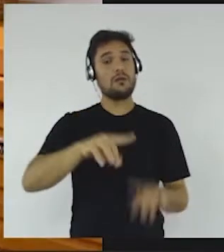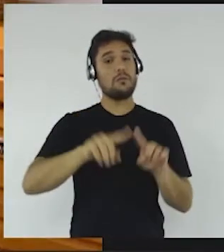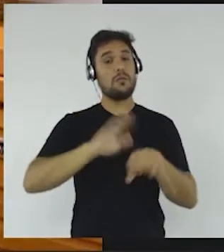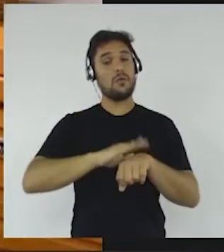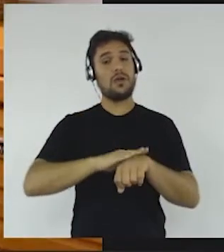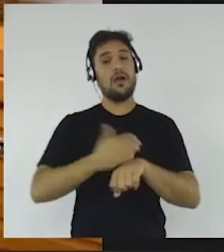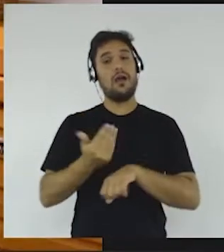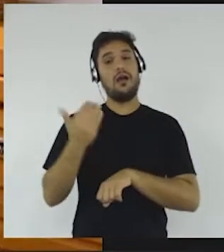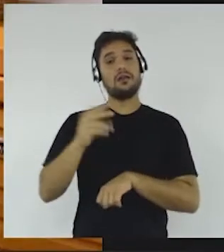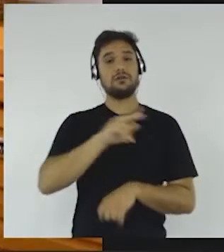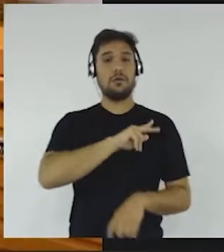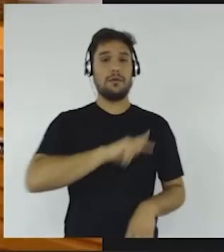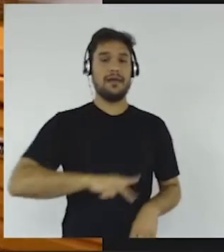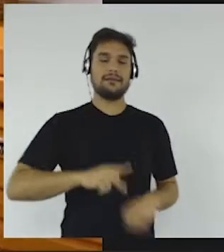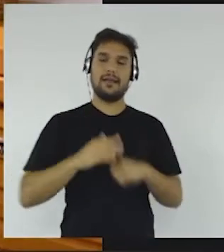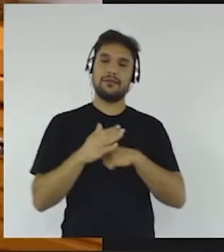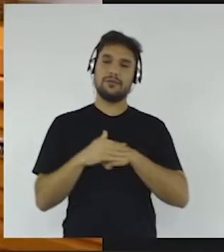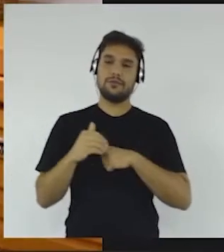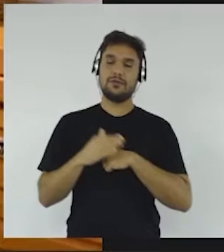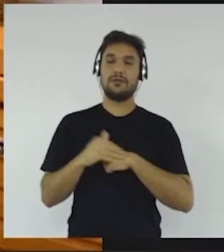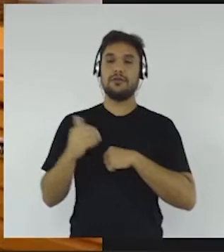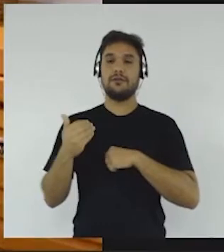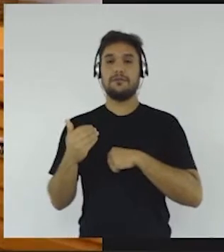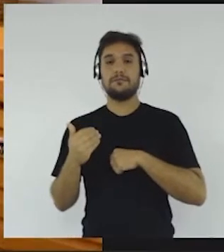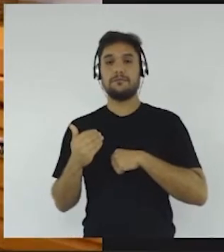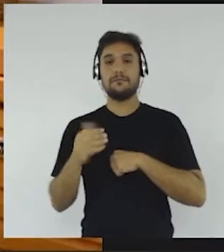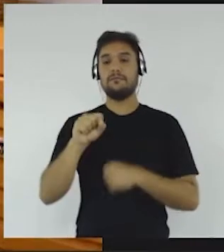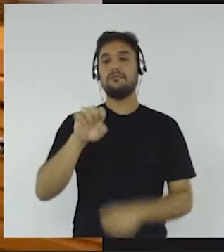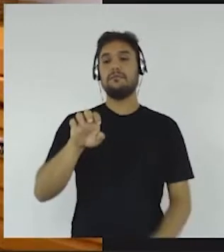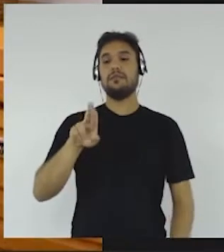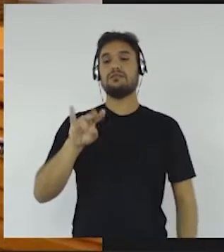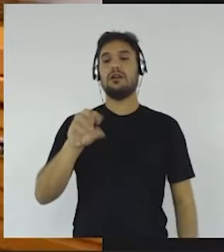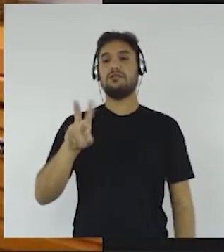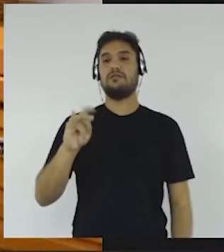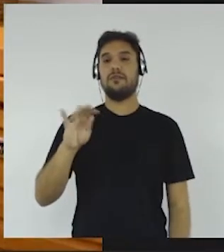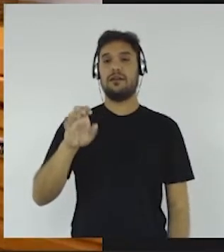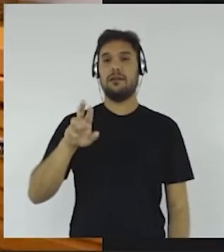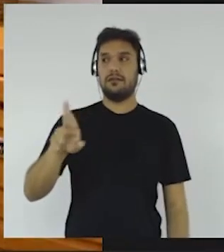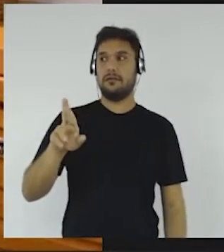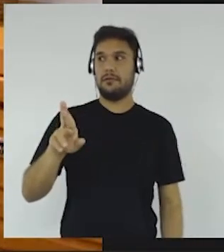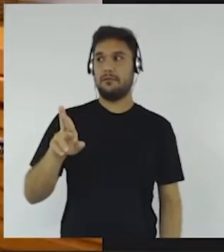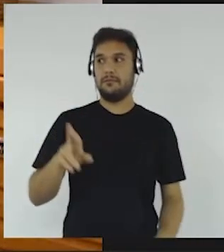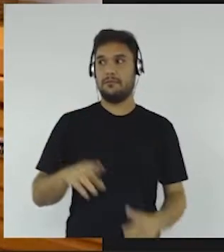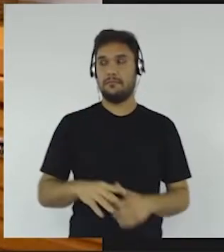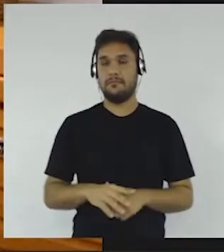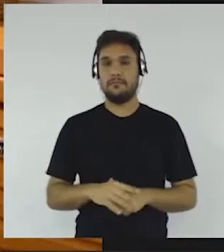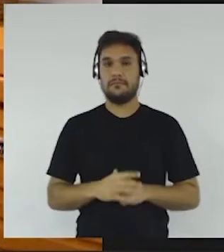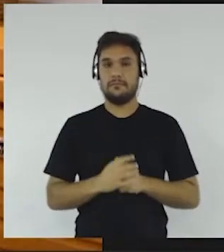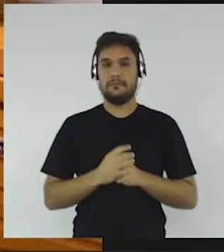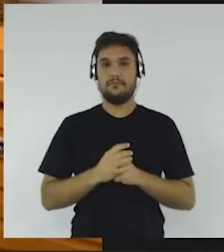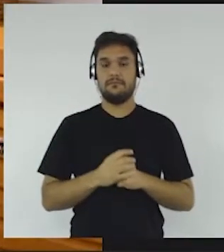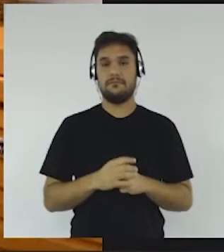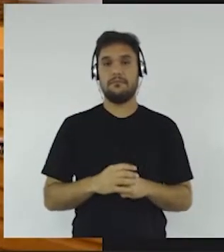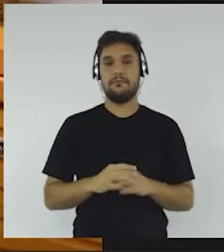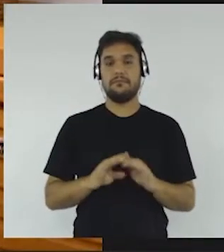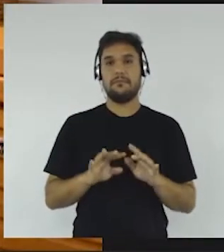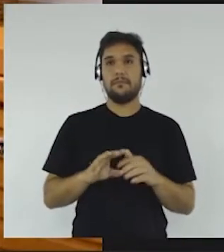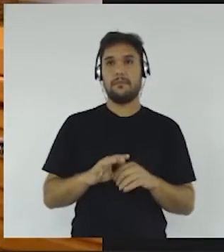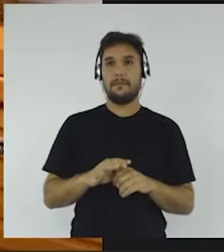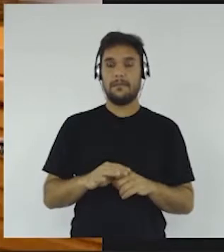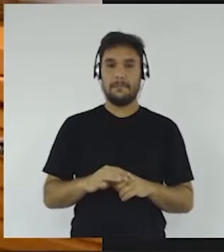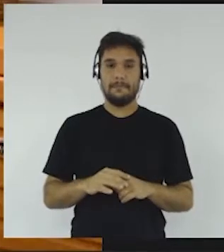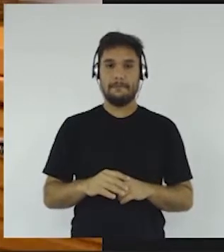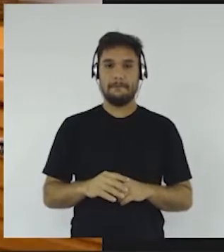da presidência do querido Sérgio Sveiter, né? E fica na história essa